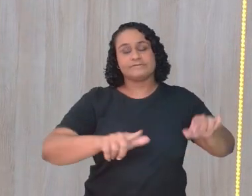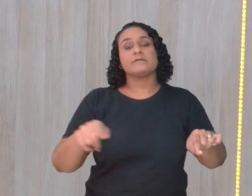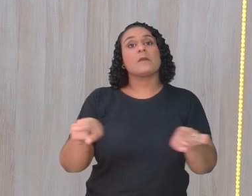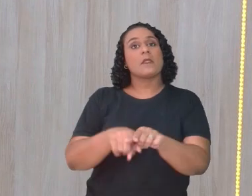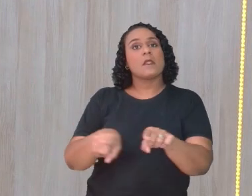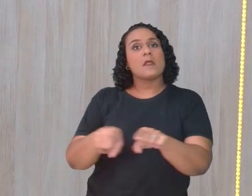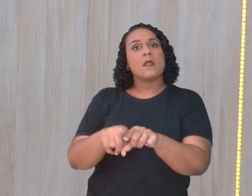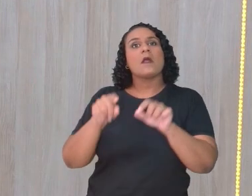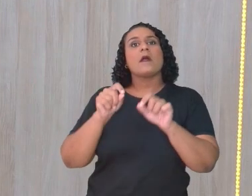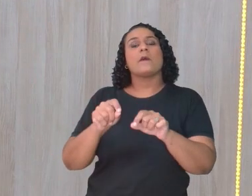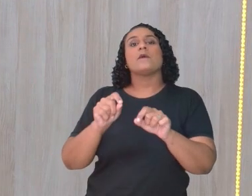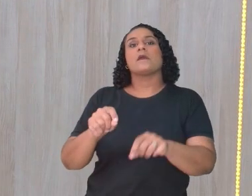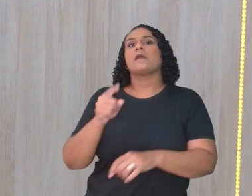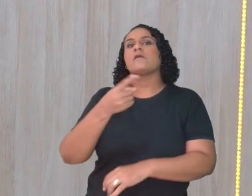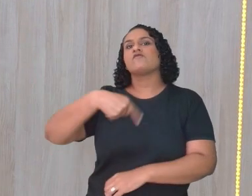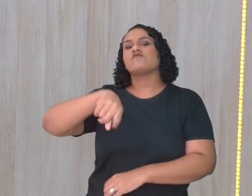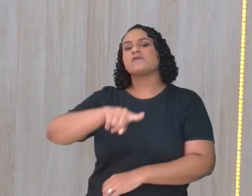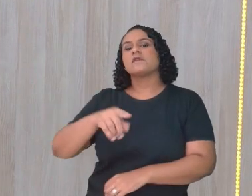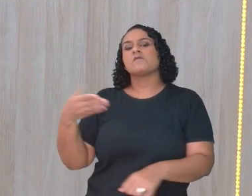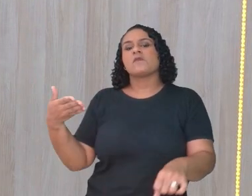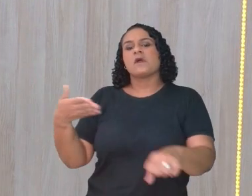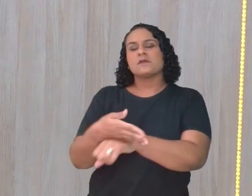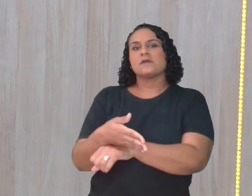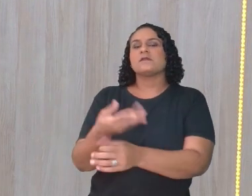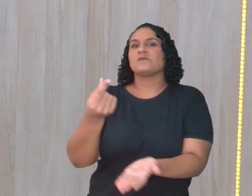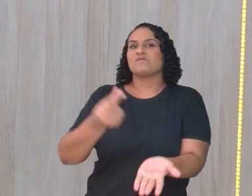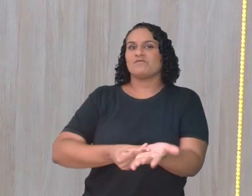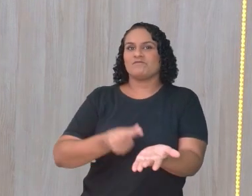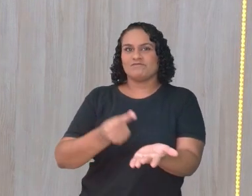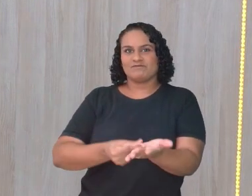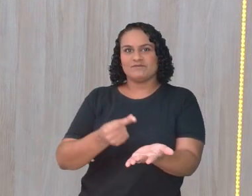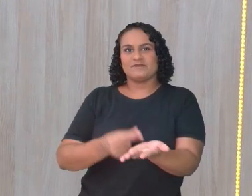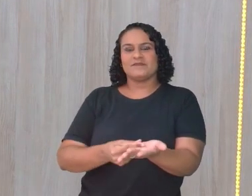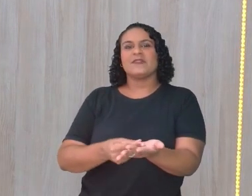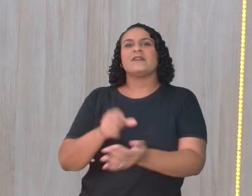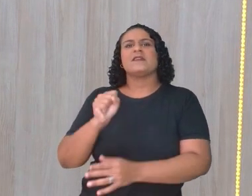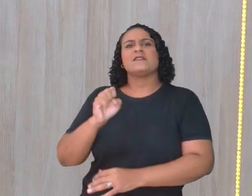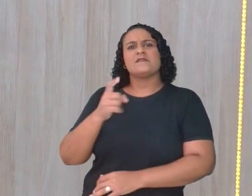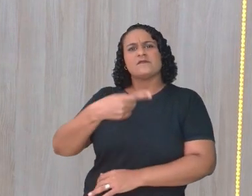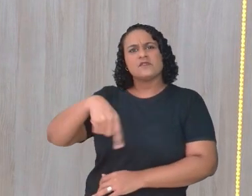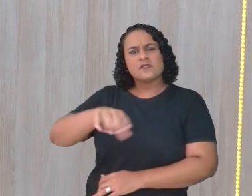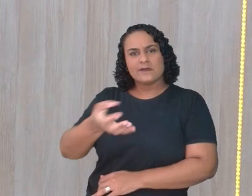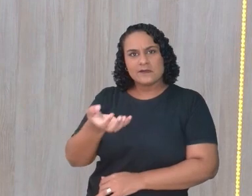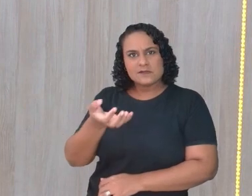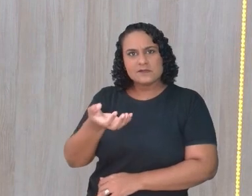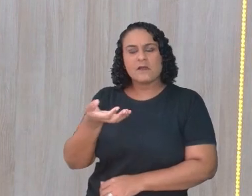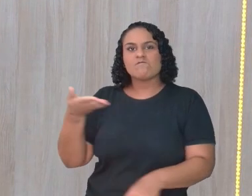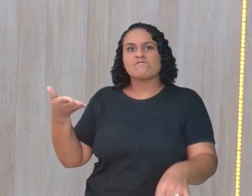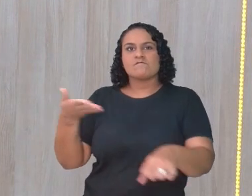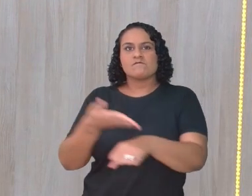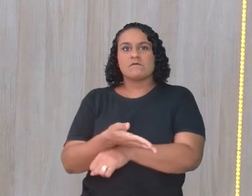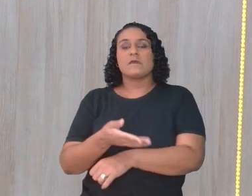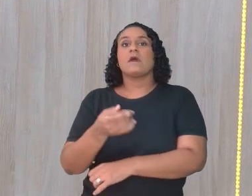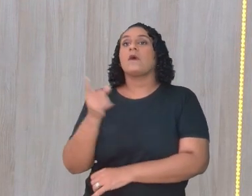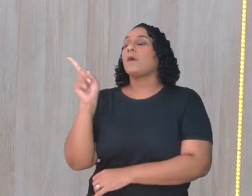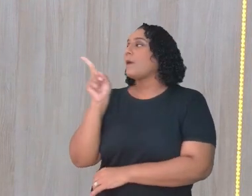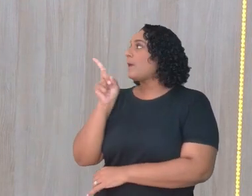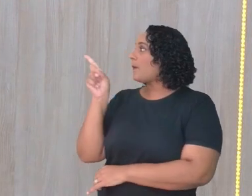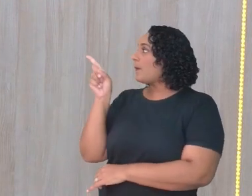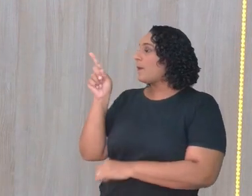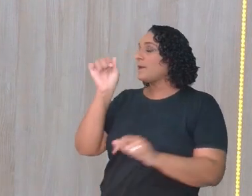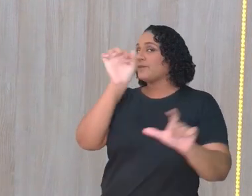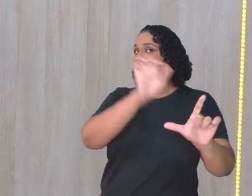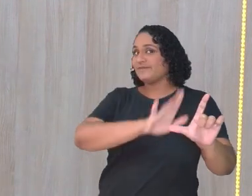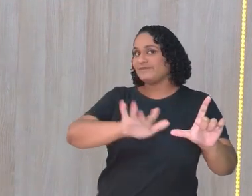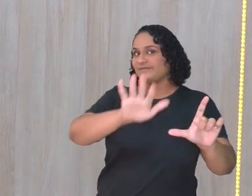nós temos o aplicativo, né? Se vocês quiserem, nós temos aí, Biri vai colocar o QR Code aí, para que vocês possam baixar,